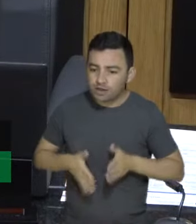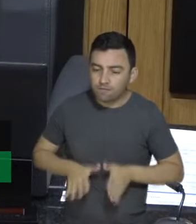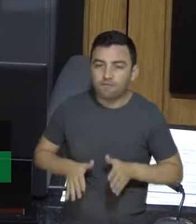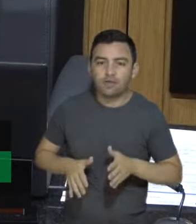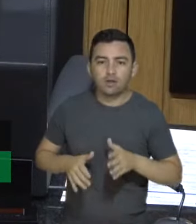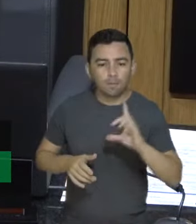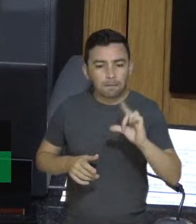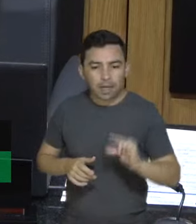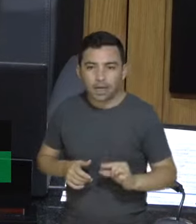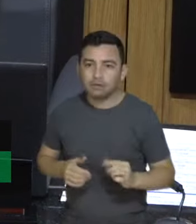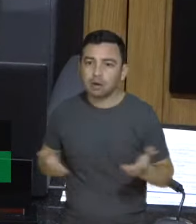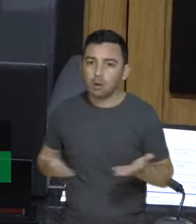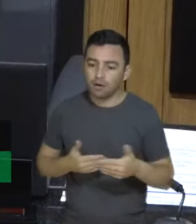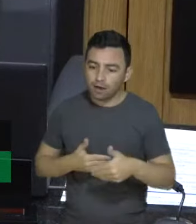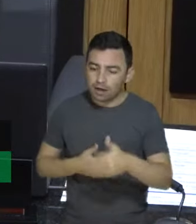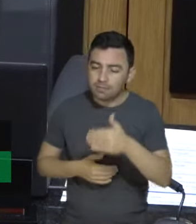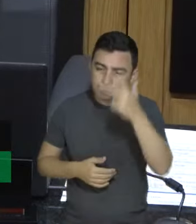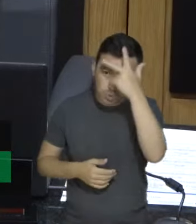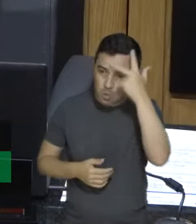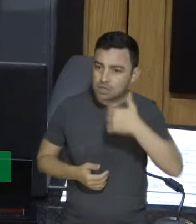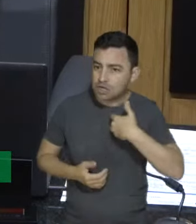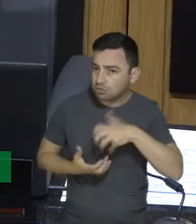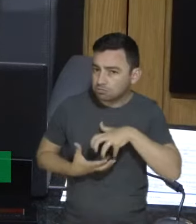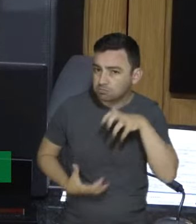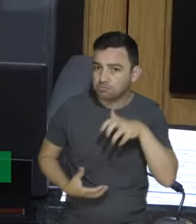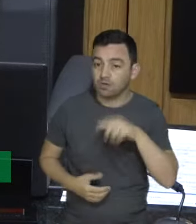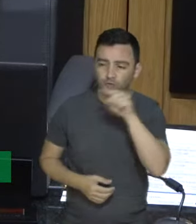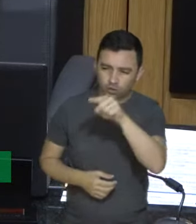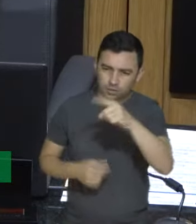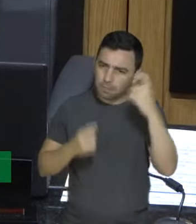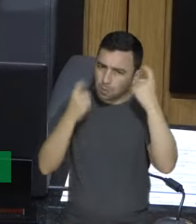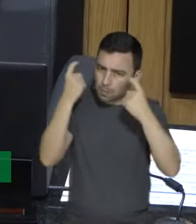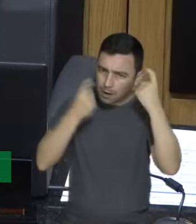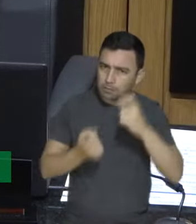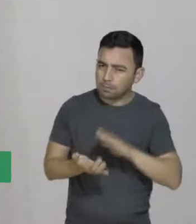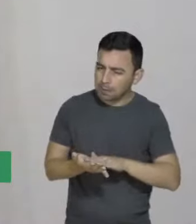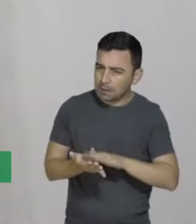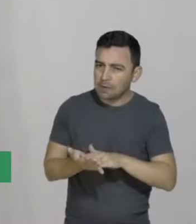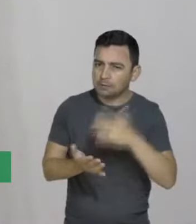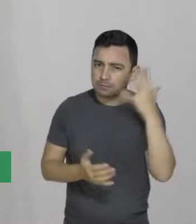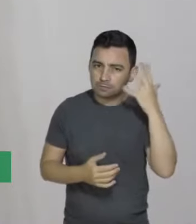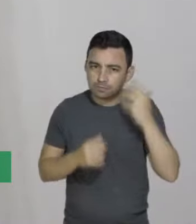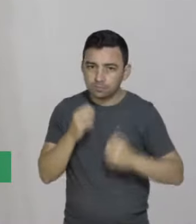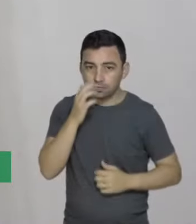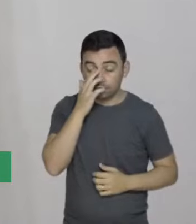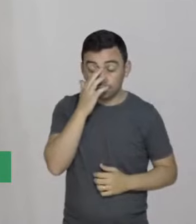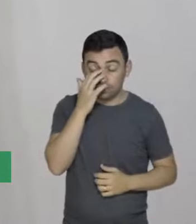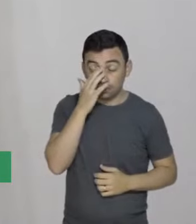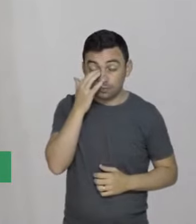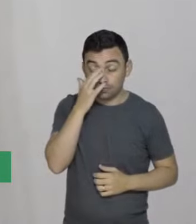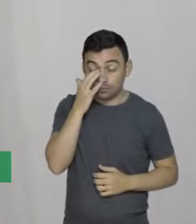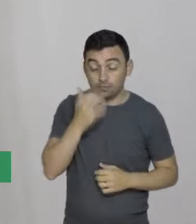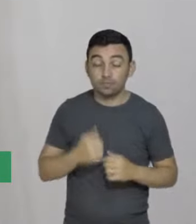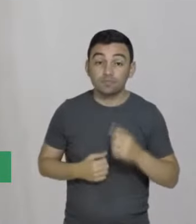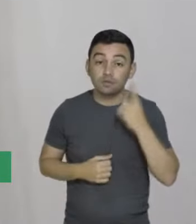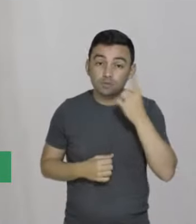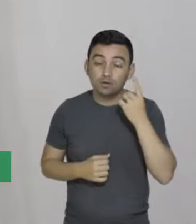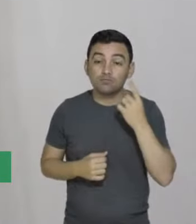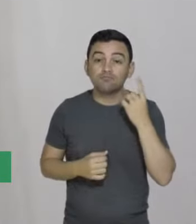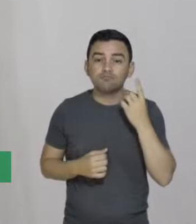está envelhecendo. Então, é plausível vossa preocupação. Parabéns pela manifestação. Obrigado, deputado. Deputados,